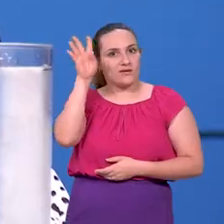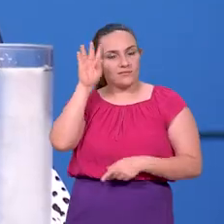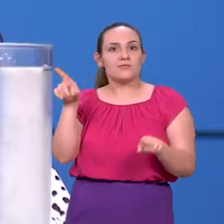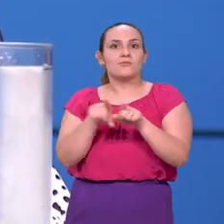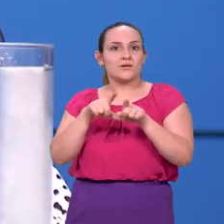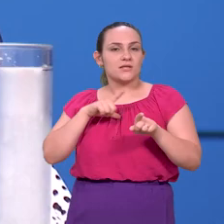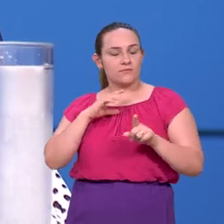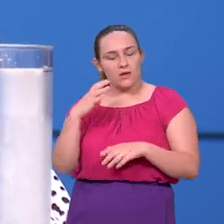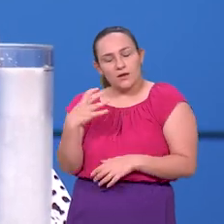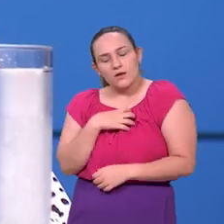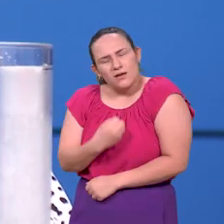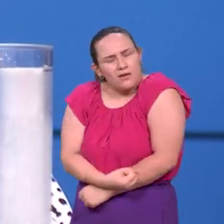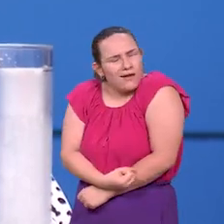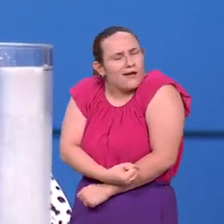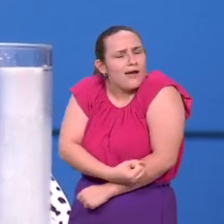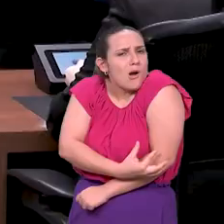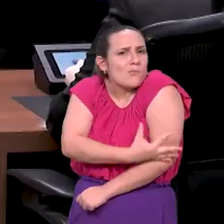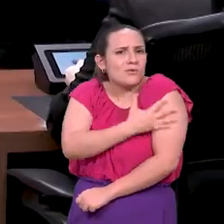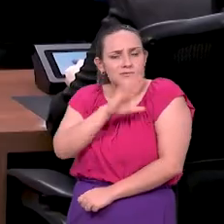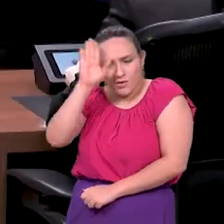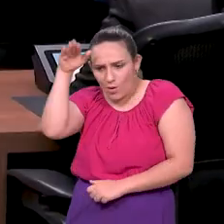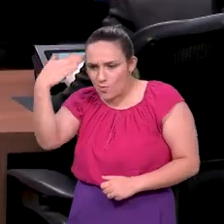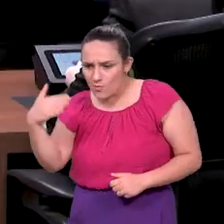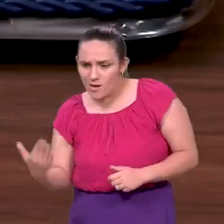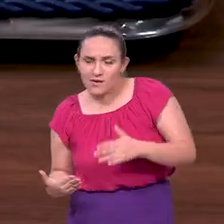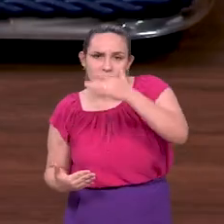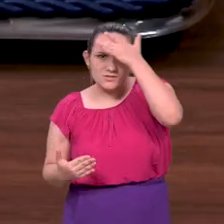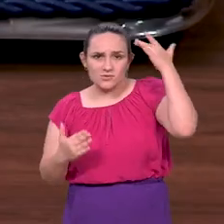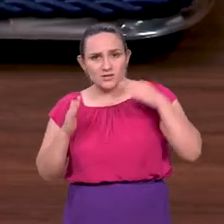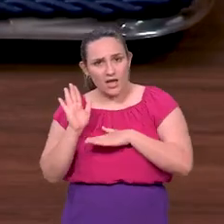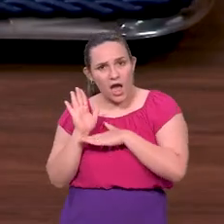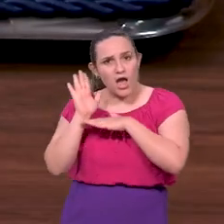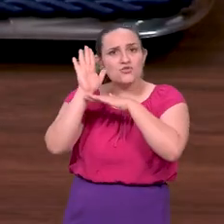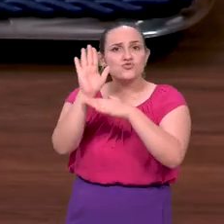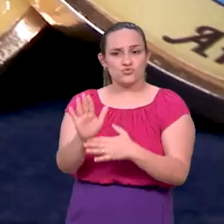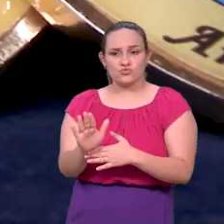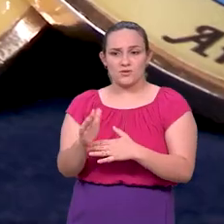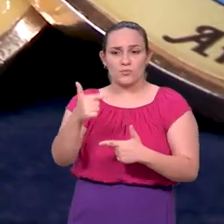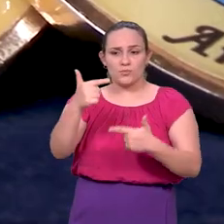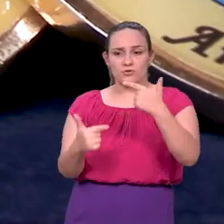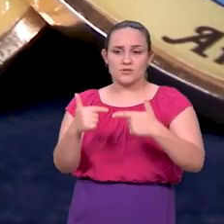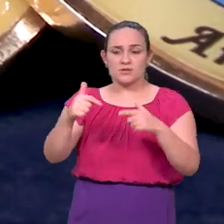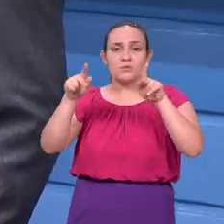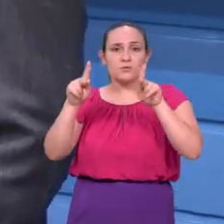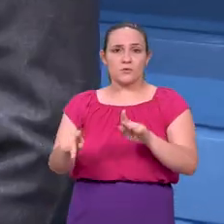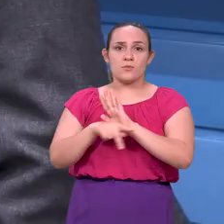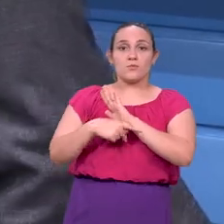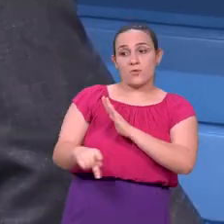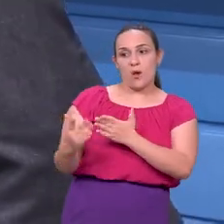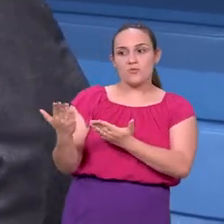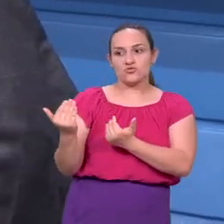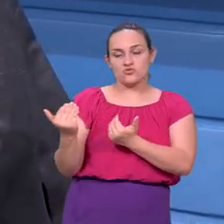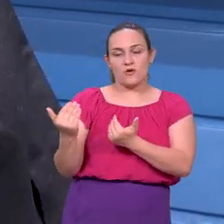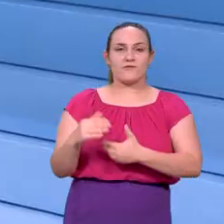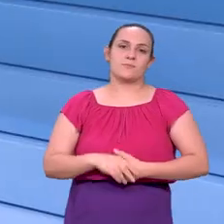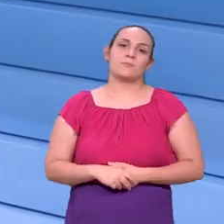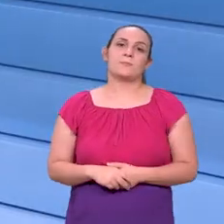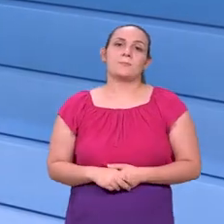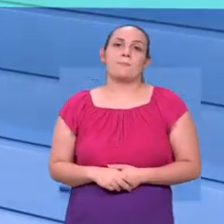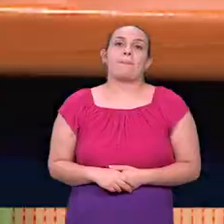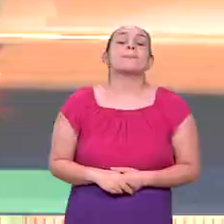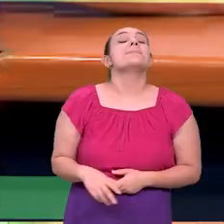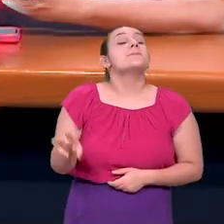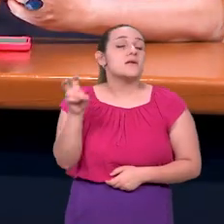foi marcada pela emoção e homenagens às pessoas que contribuem para as políticas públicas voltadas à